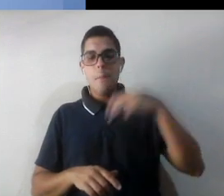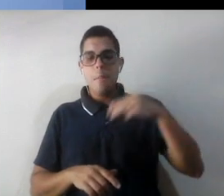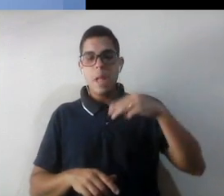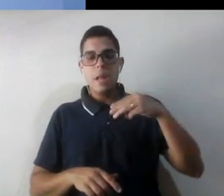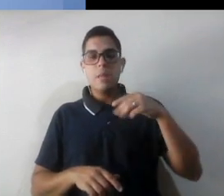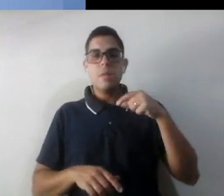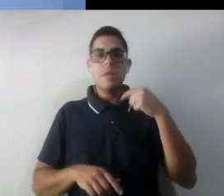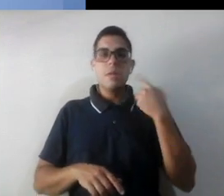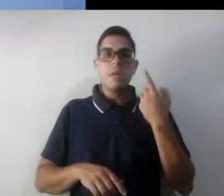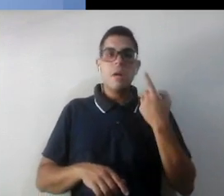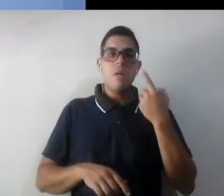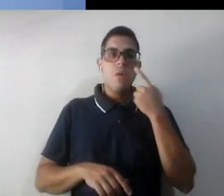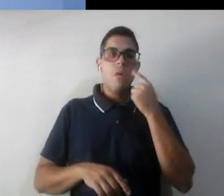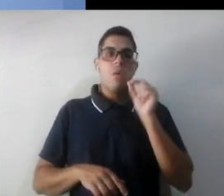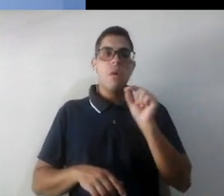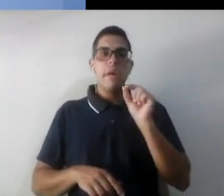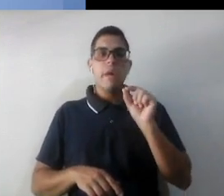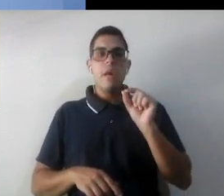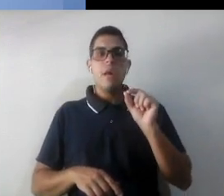35 milímetros quer dizer